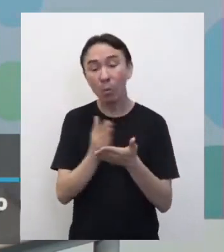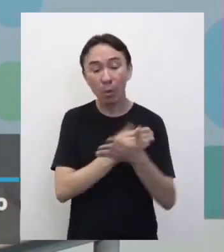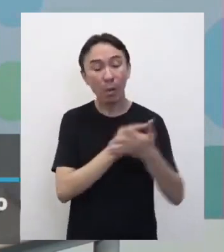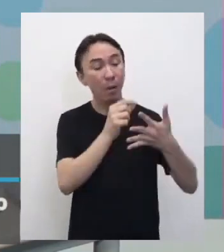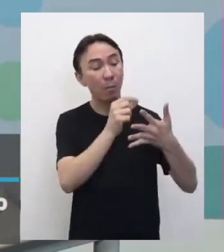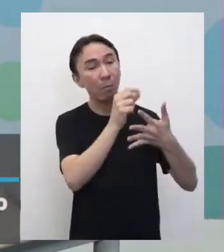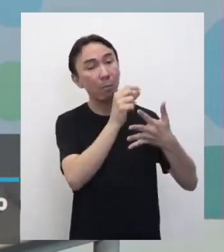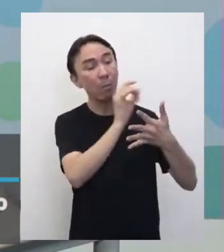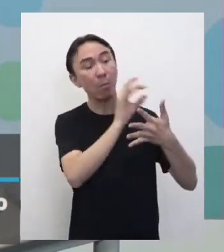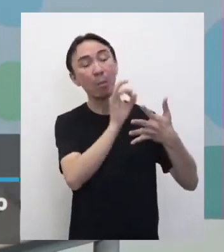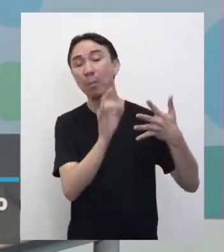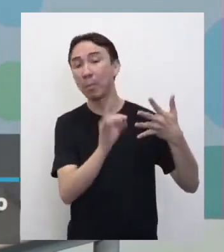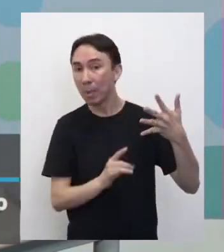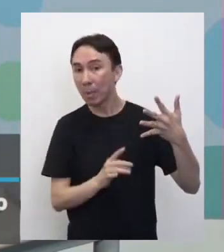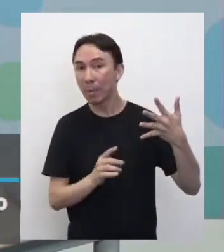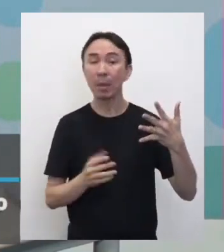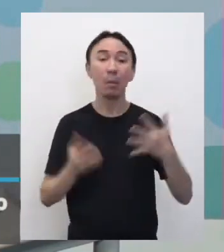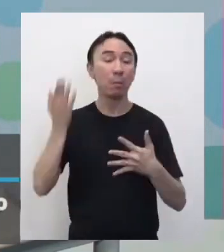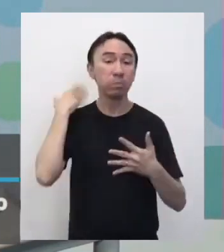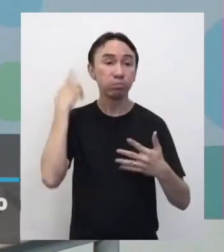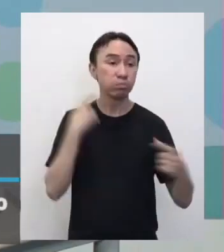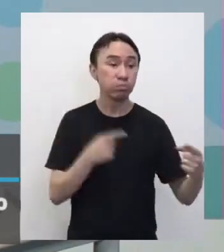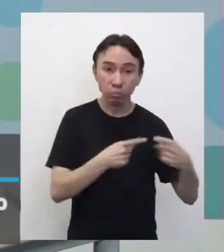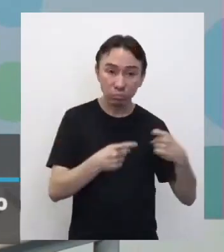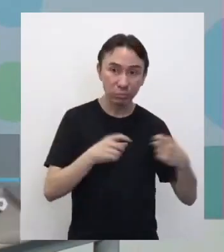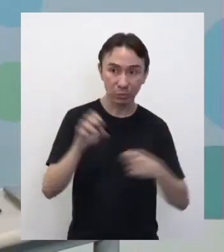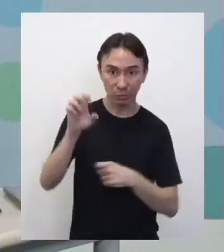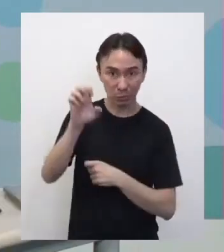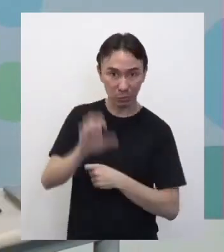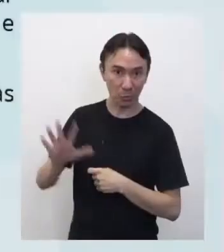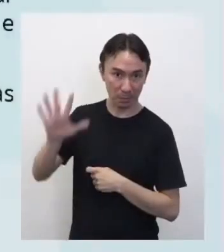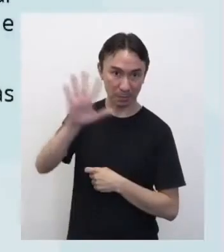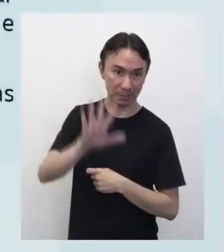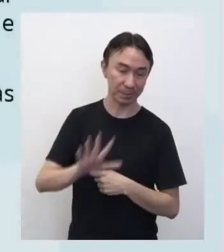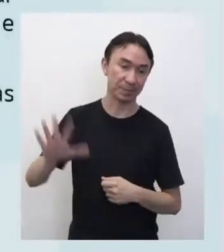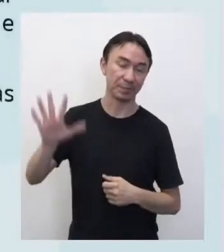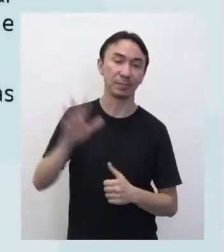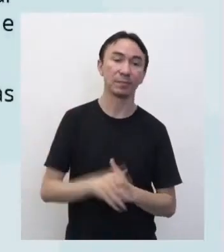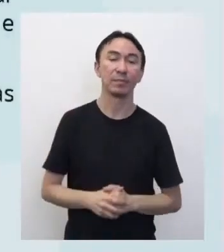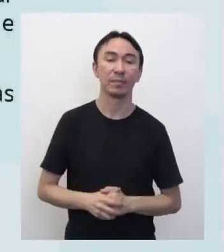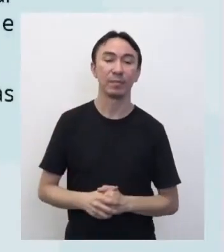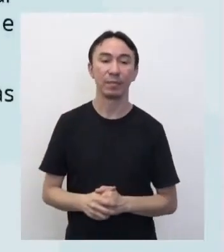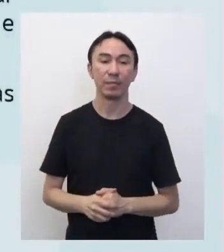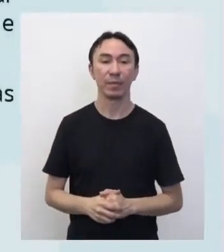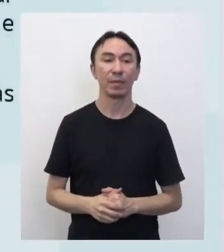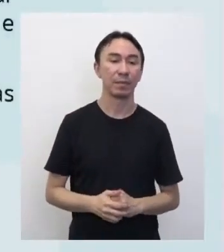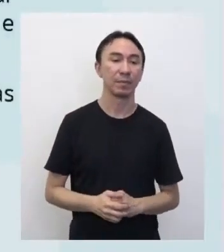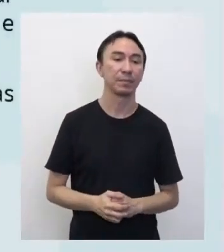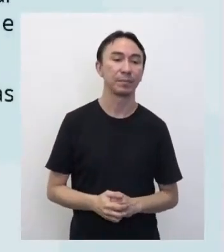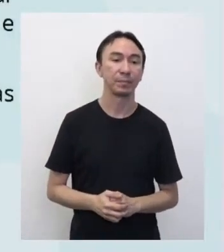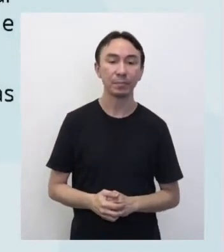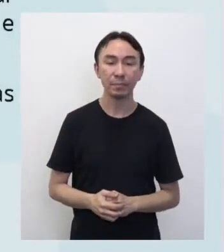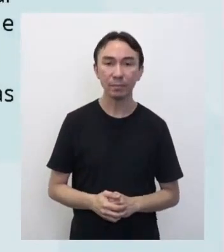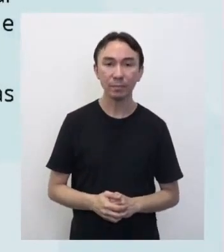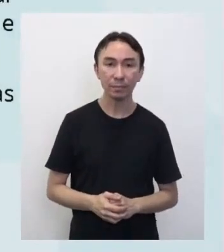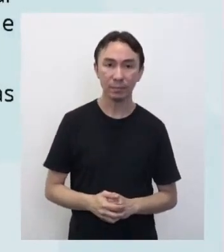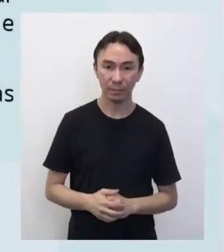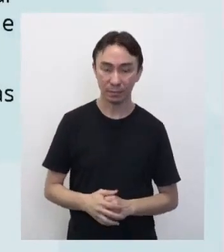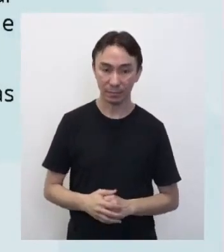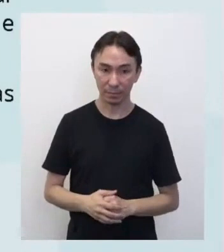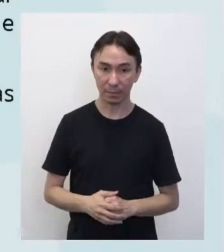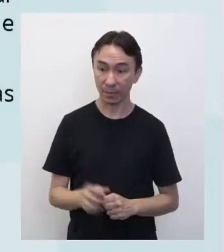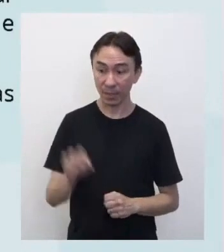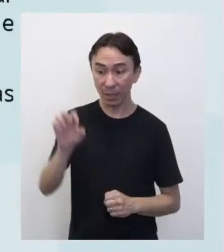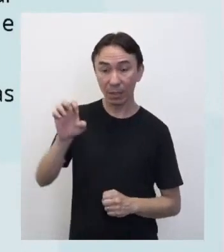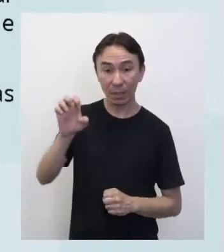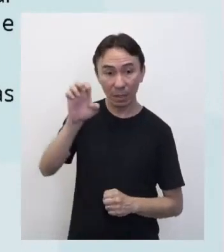algumas consequências das cruzadas na Europa. Então, para a Europa, as